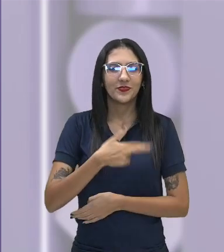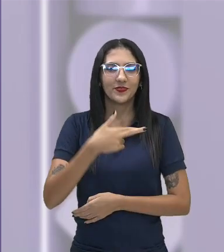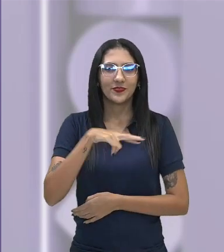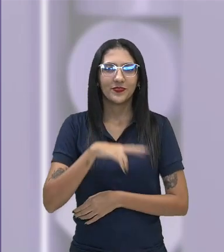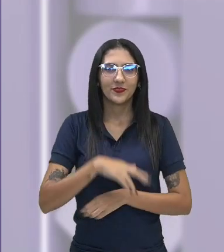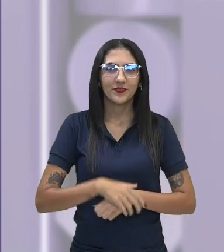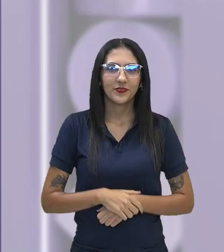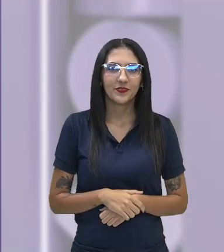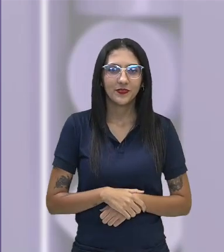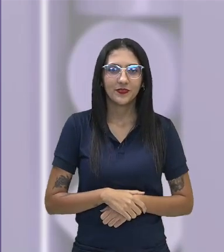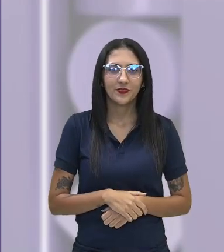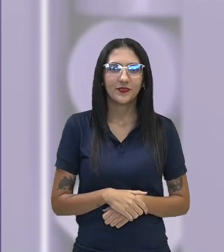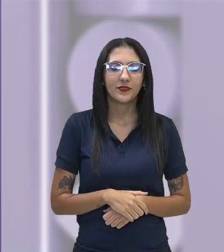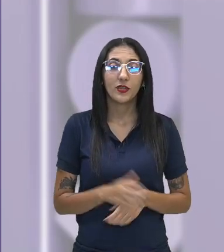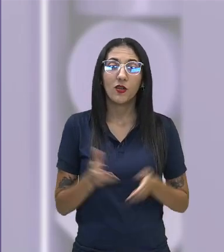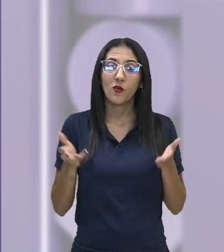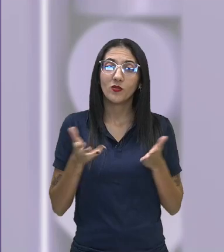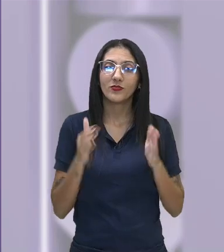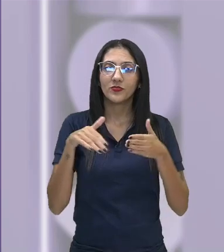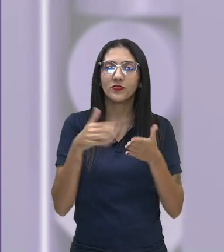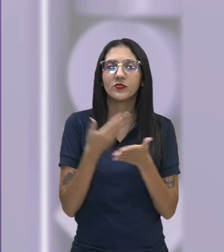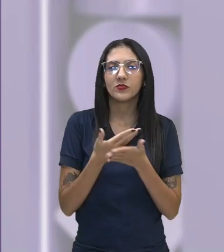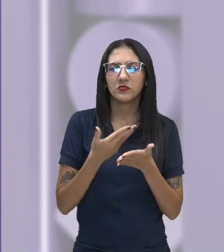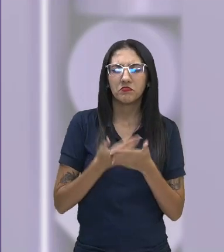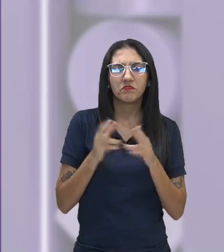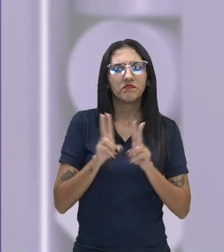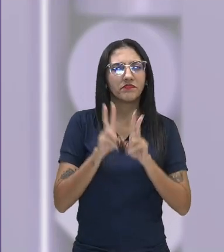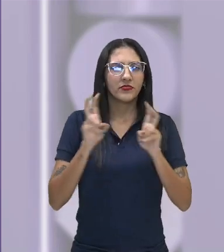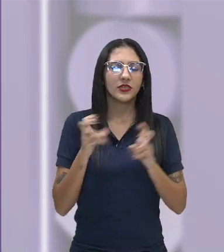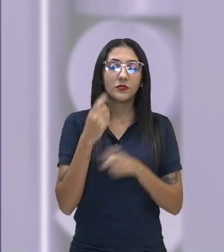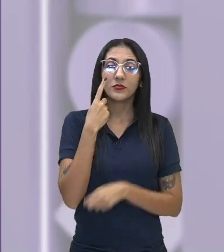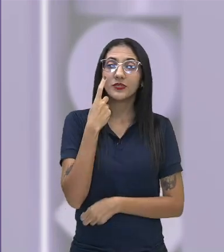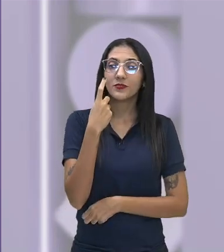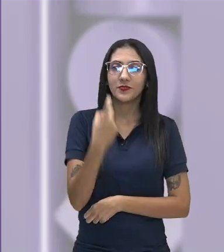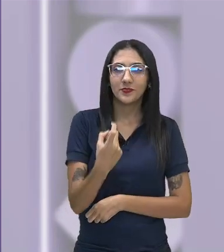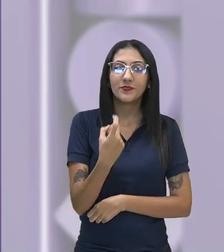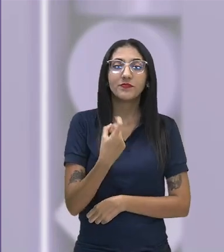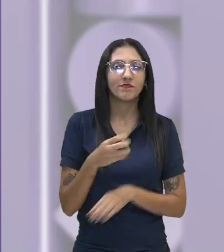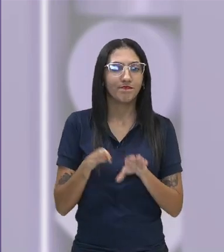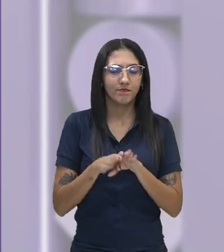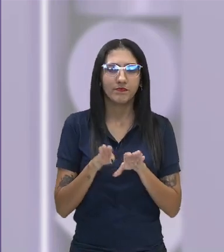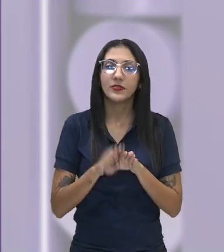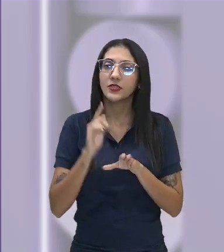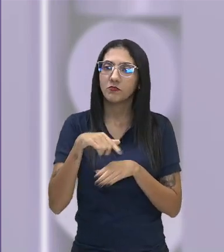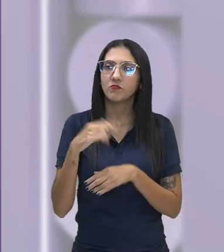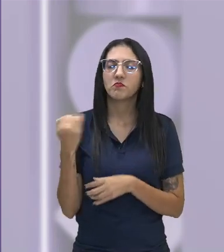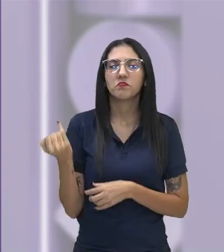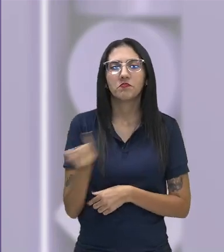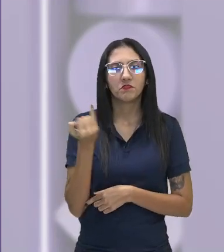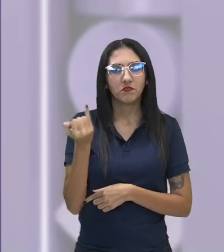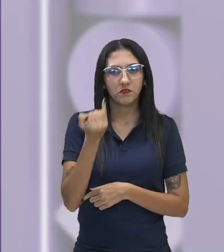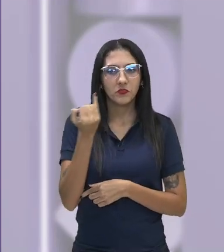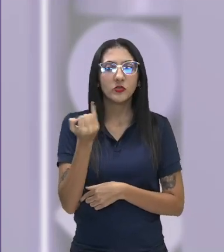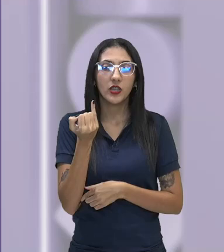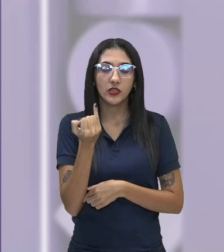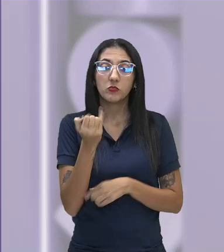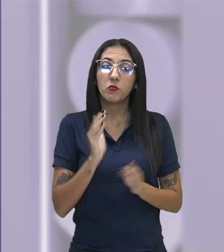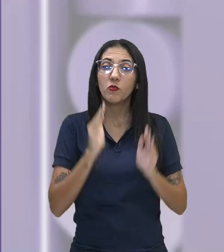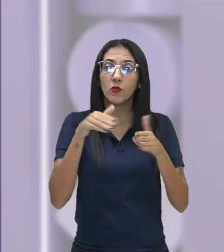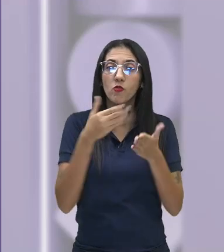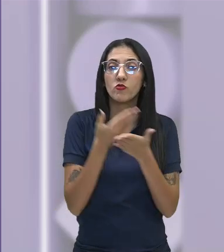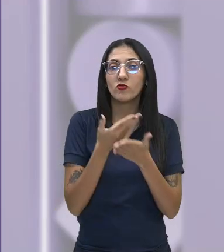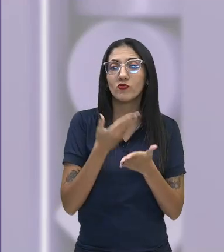religioso. Nessa aula nós temos um tema bem interessante e é um tema essencial para o objeto de estudo do